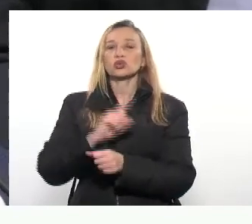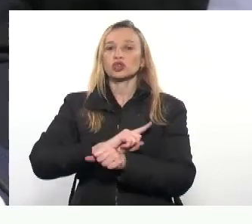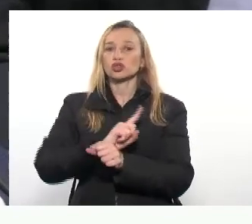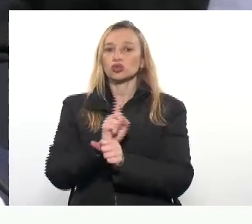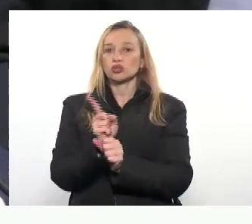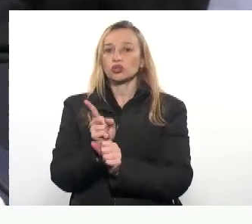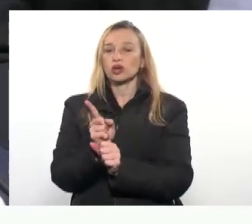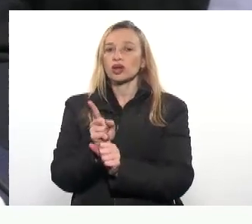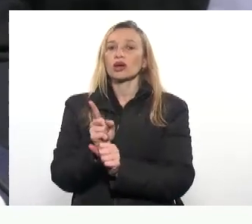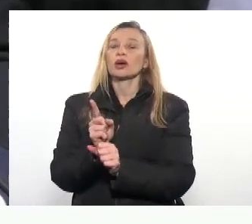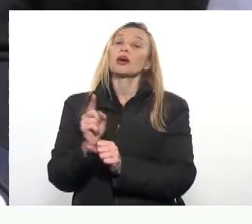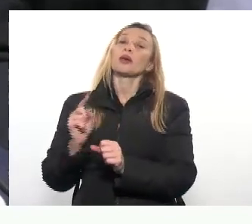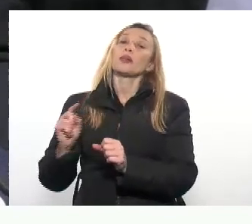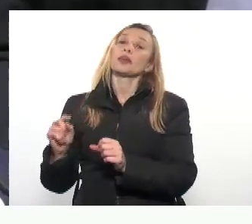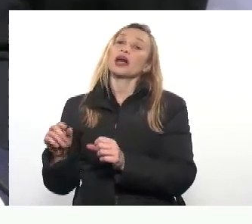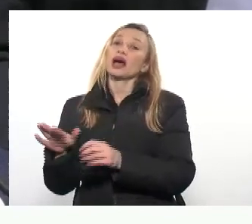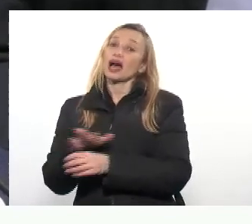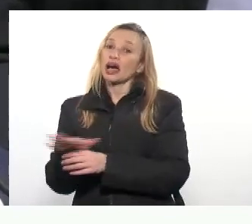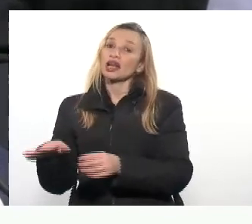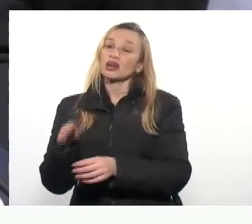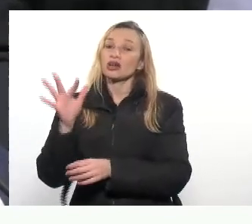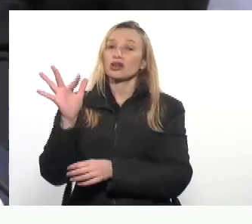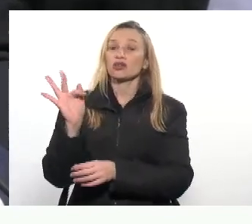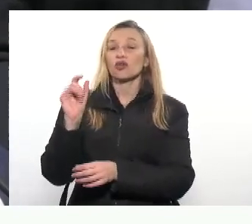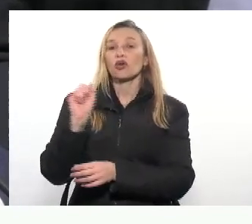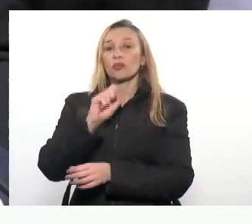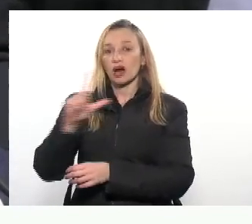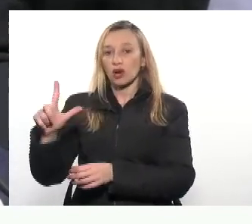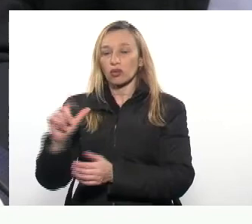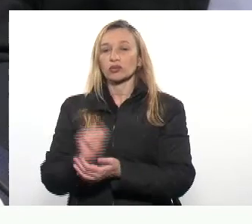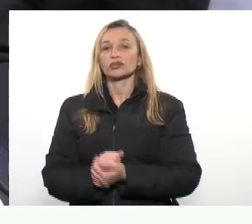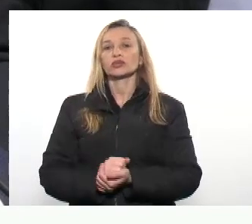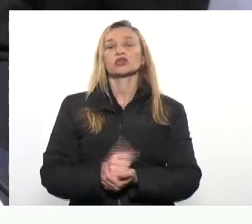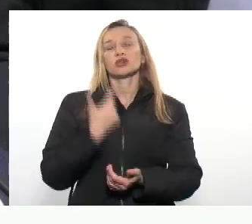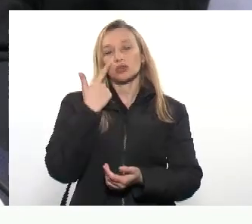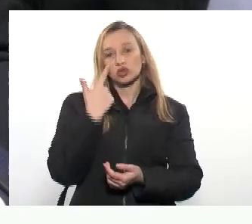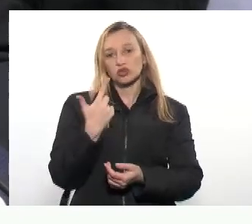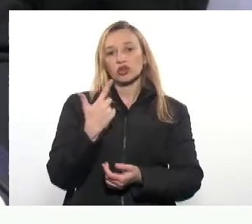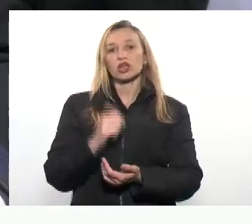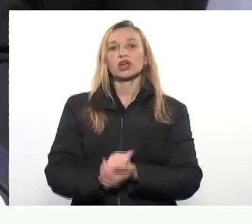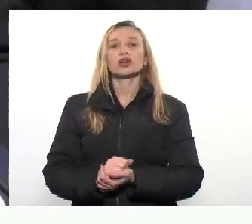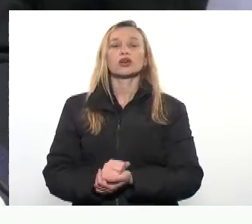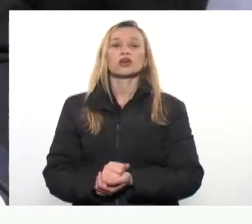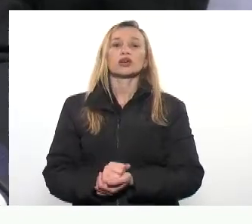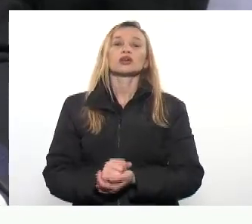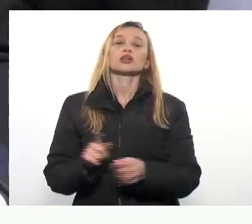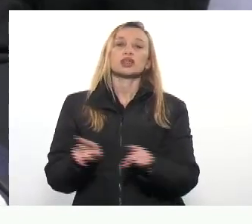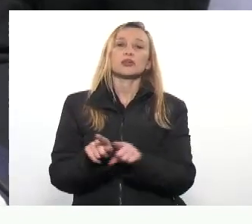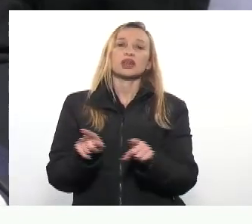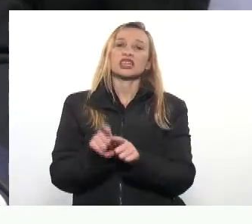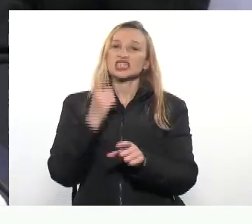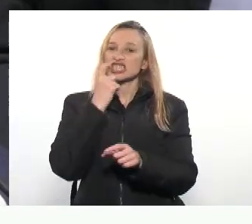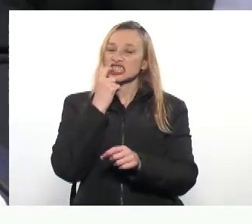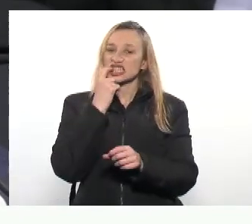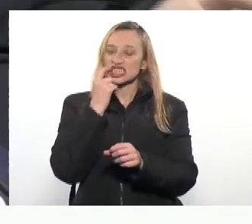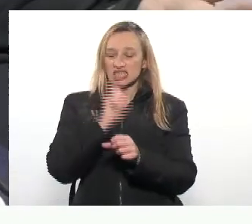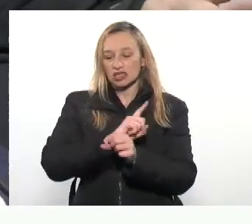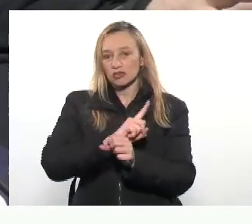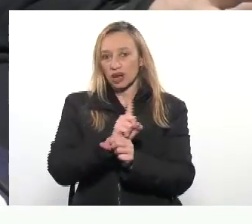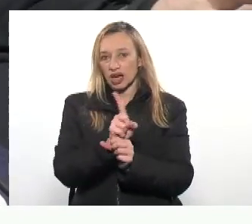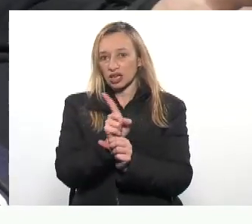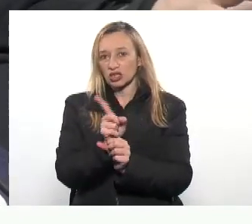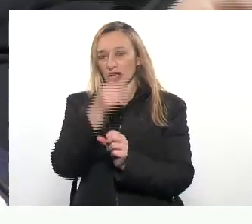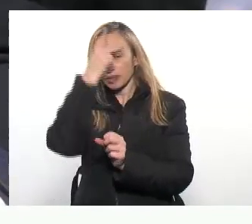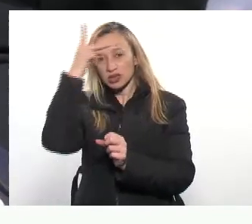formal. Nós vamos iniciar agora, estamos em teste desses idômetros com via Bluetooth. Outra coisa, eles são de plástico também, então se a